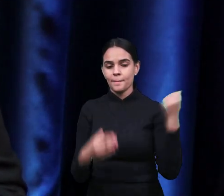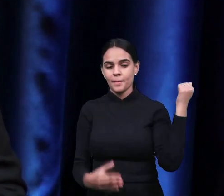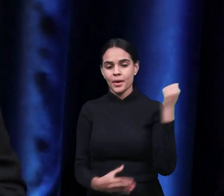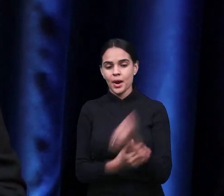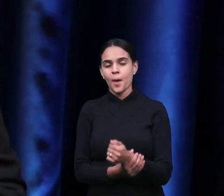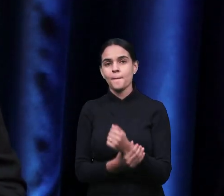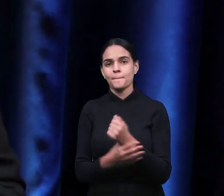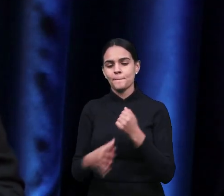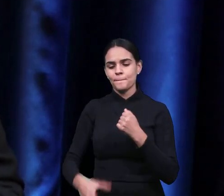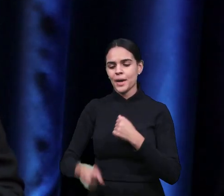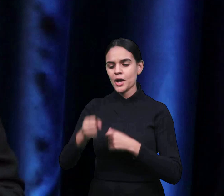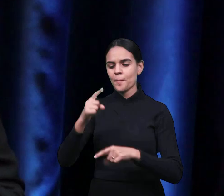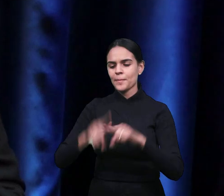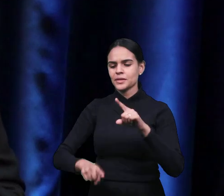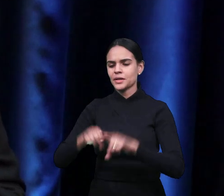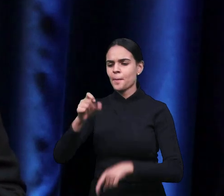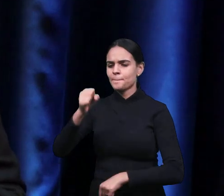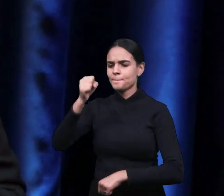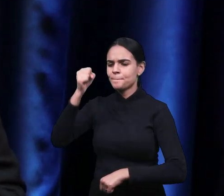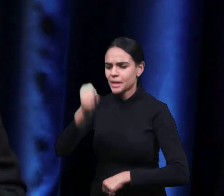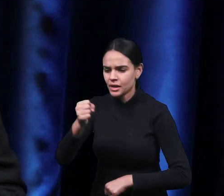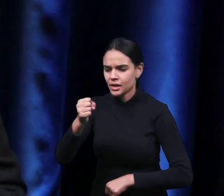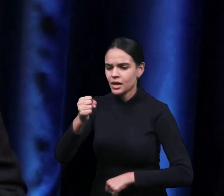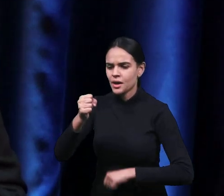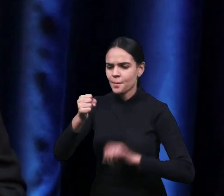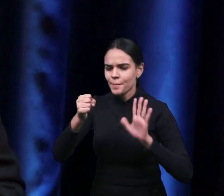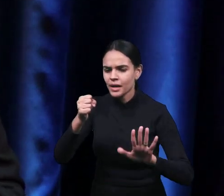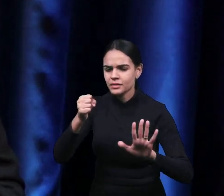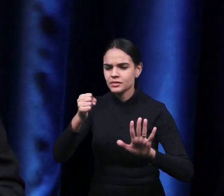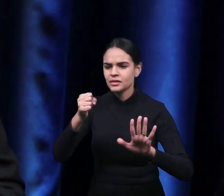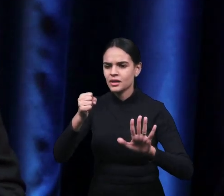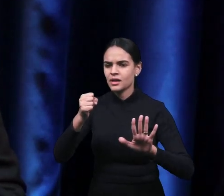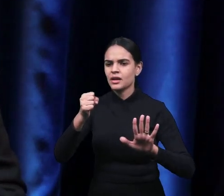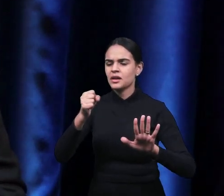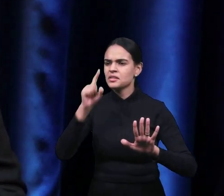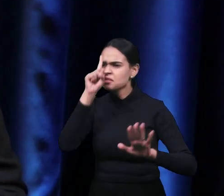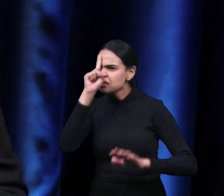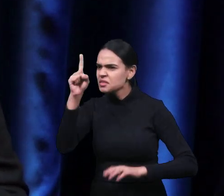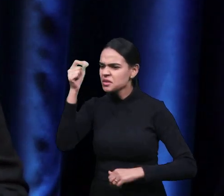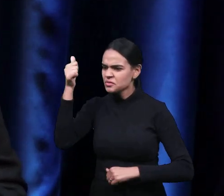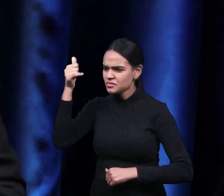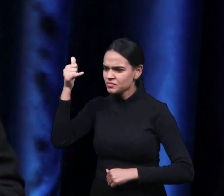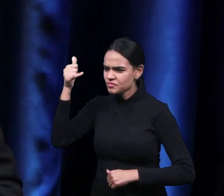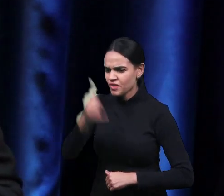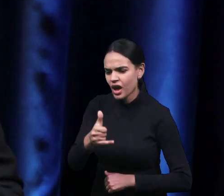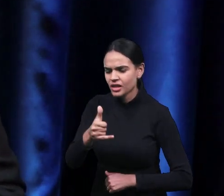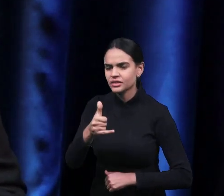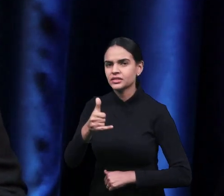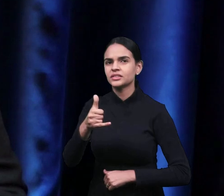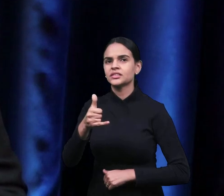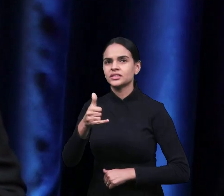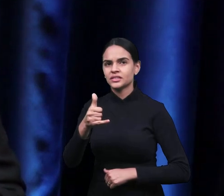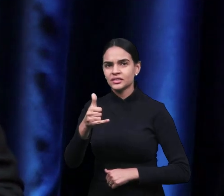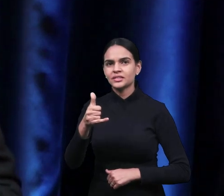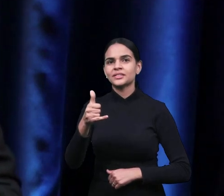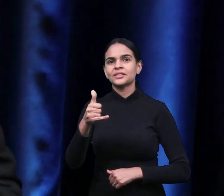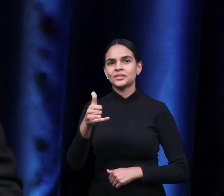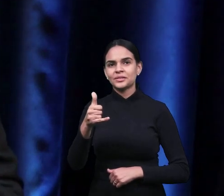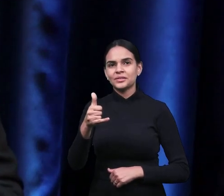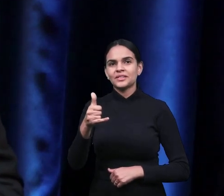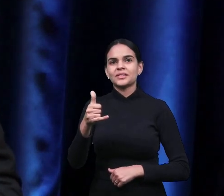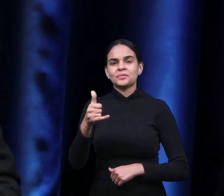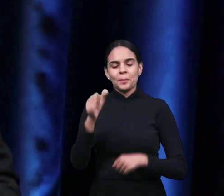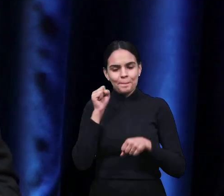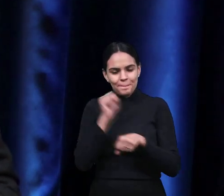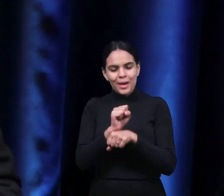a ordem, o pai, né, o Senhor brada, preserva e Abraão daquele sentimento, daquela